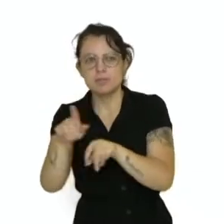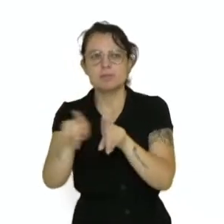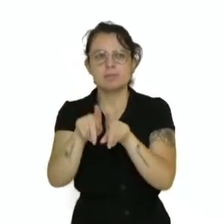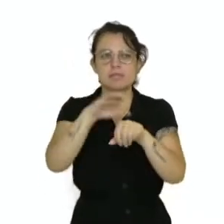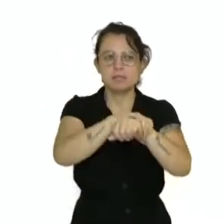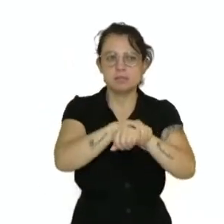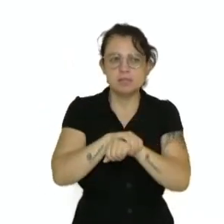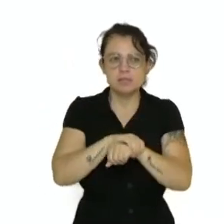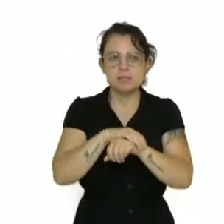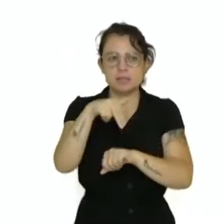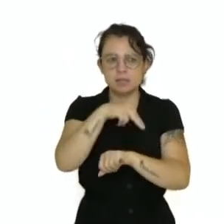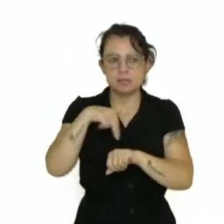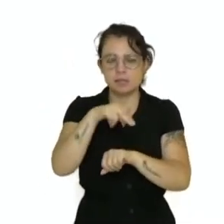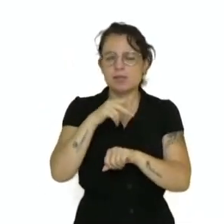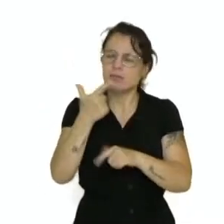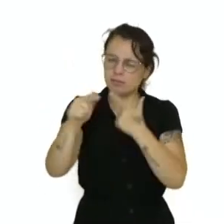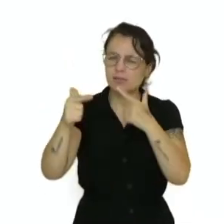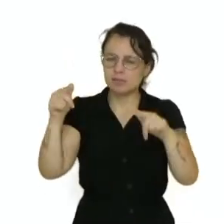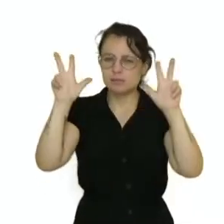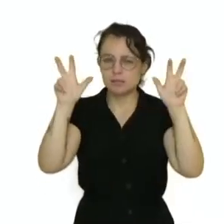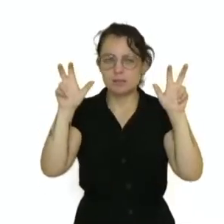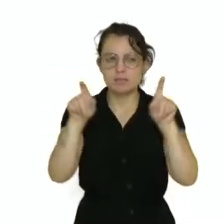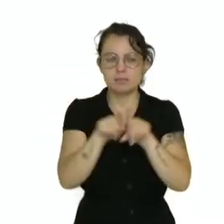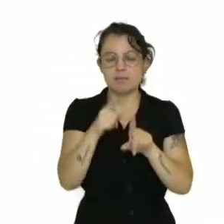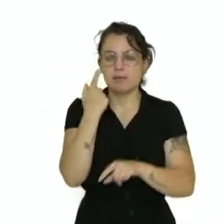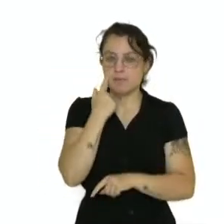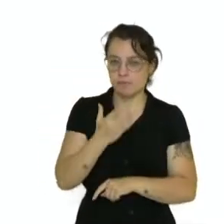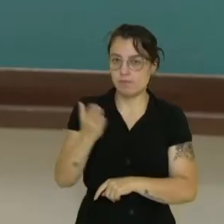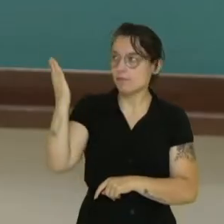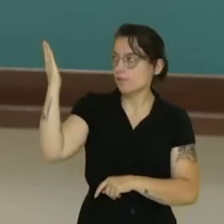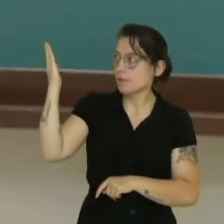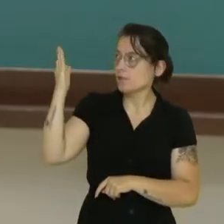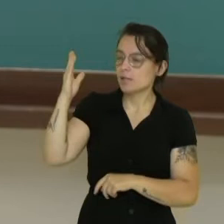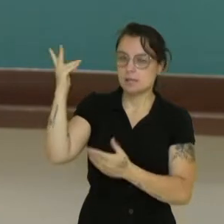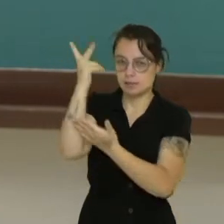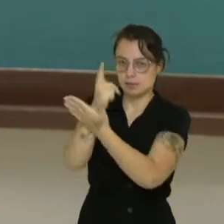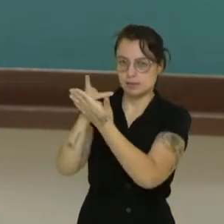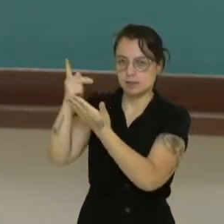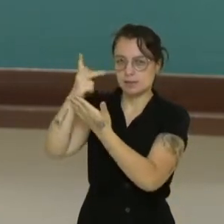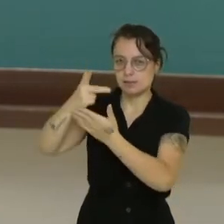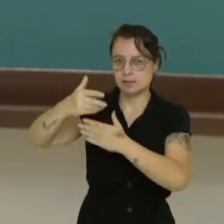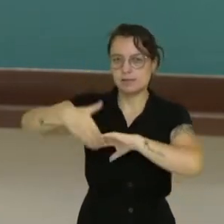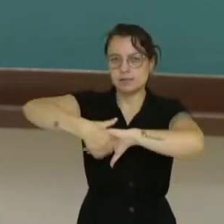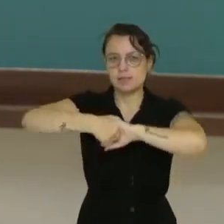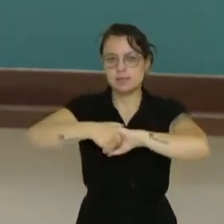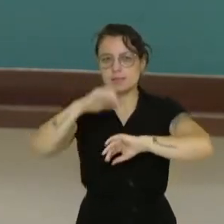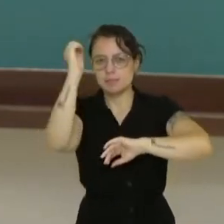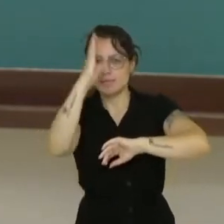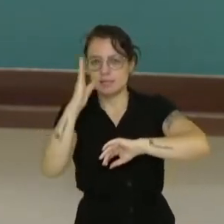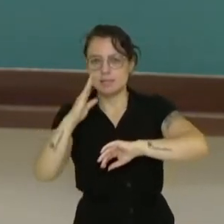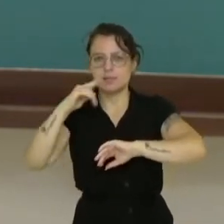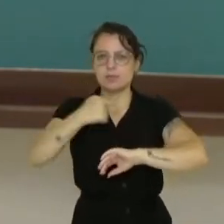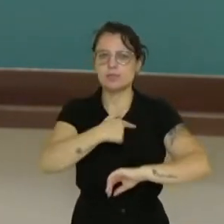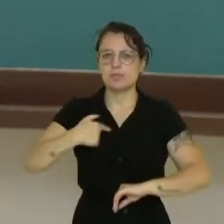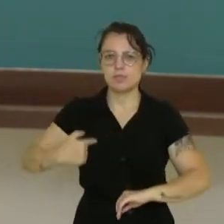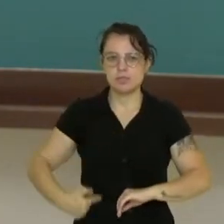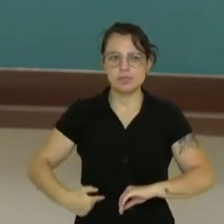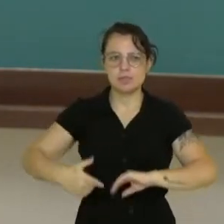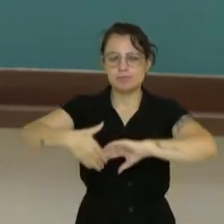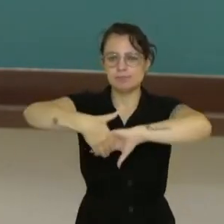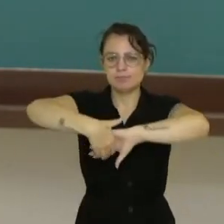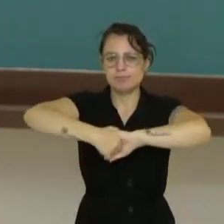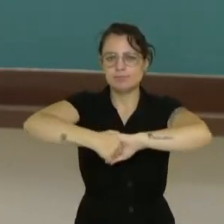assuntos. Nessa imagem, nós temos ali as mãos do Brasil e da China se apertando em relação